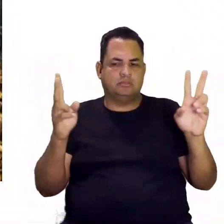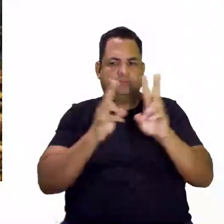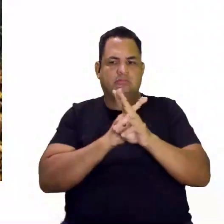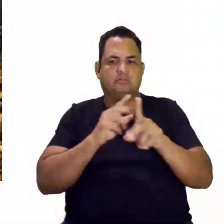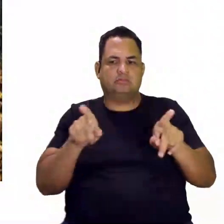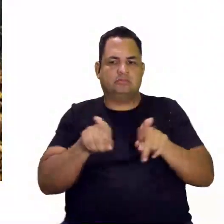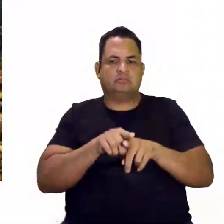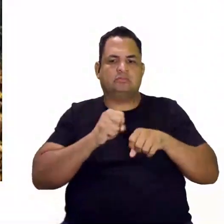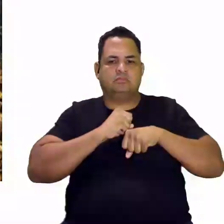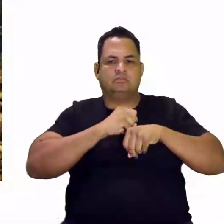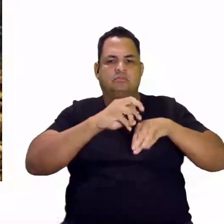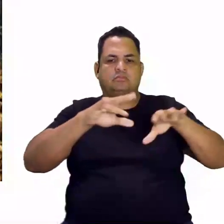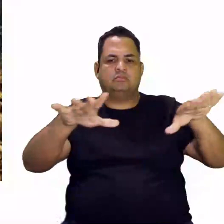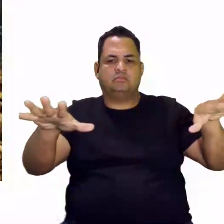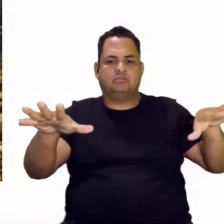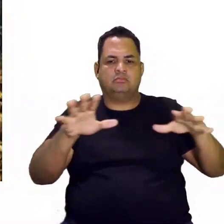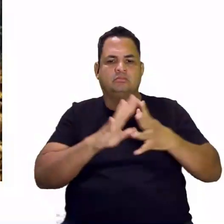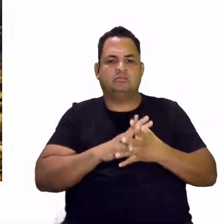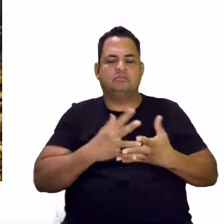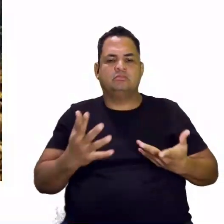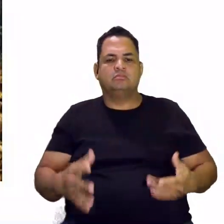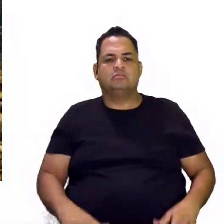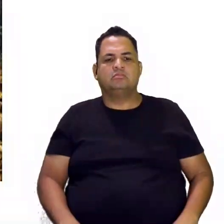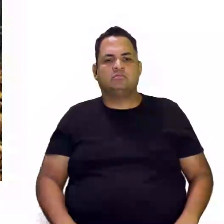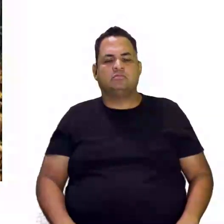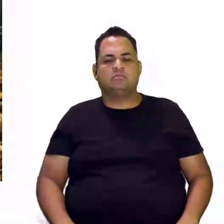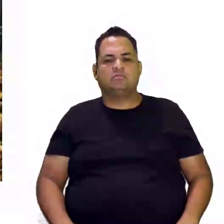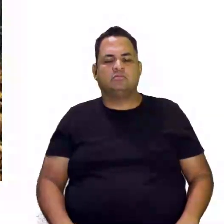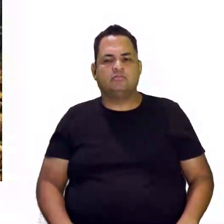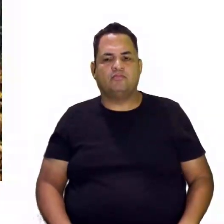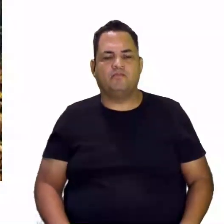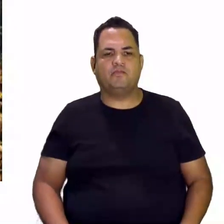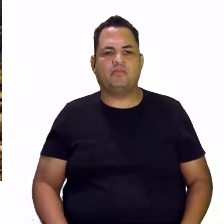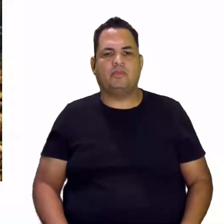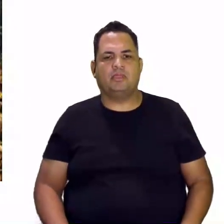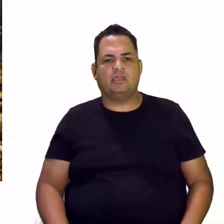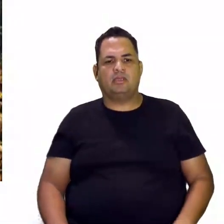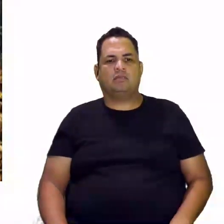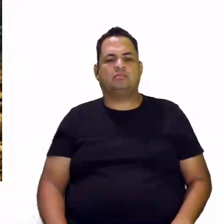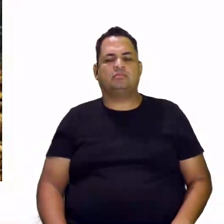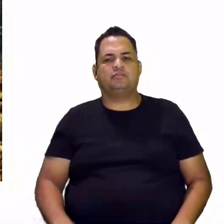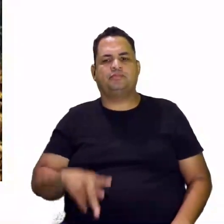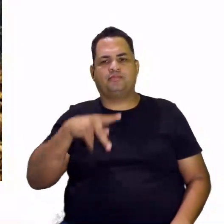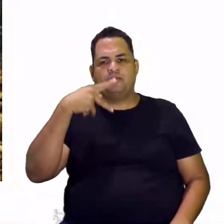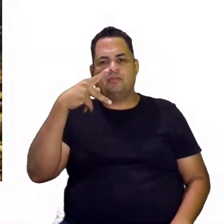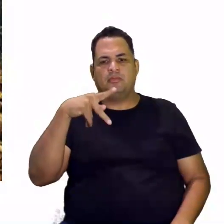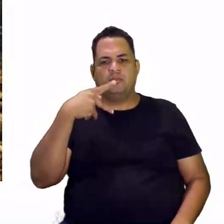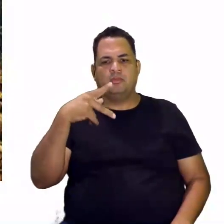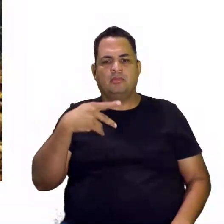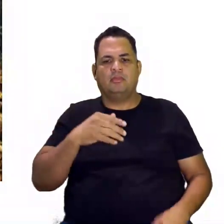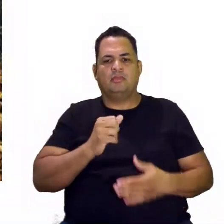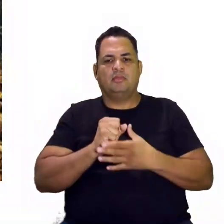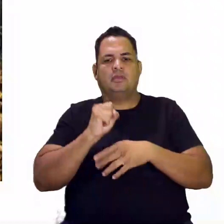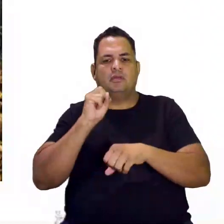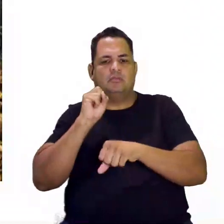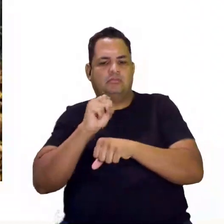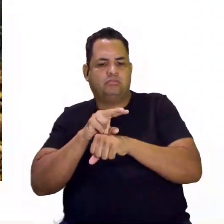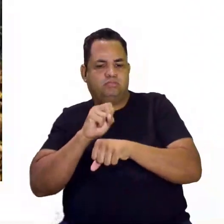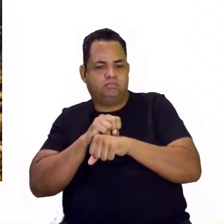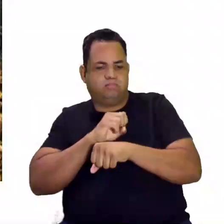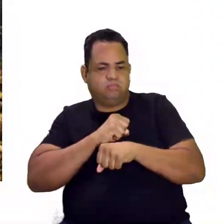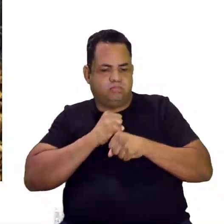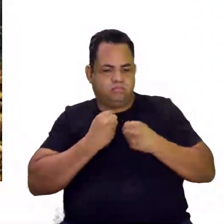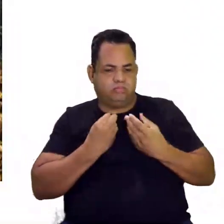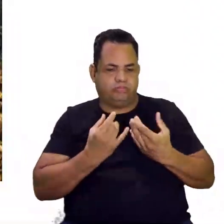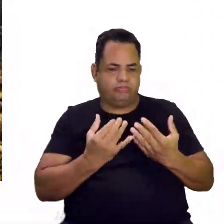que dizima, que dissipa, né? Se a gente estiver falando aí de agrotóxicos, você